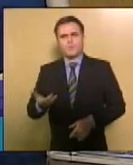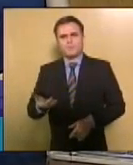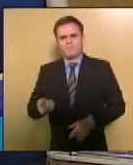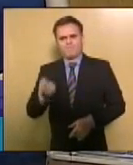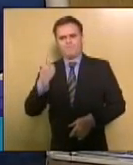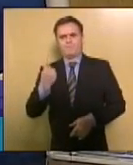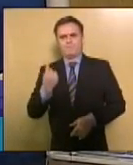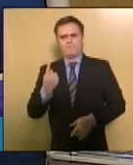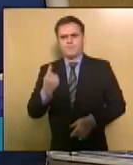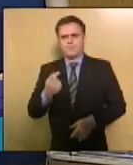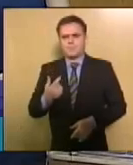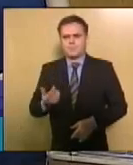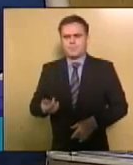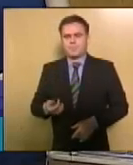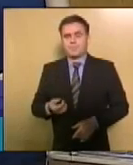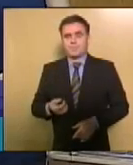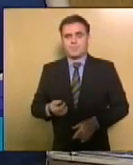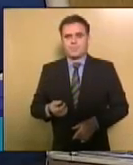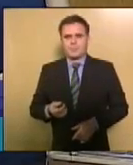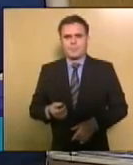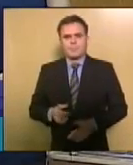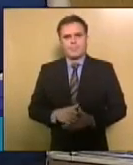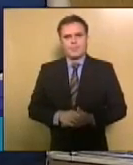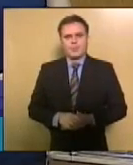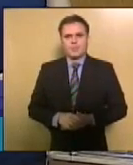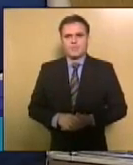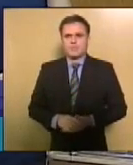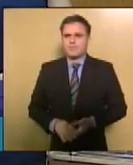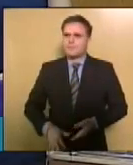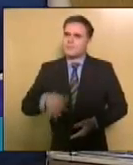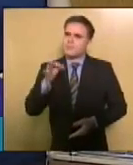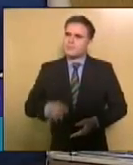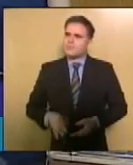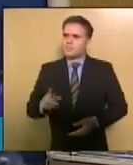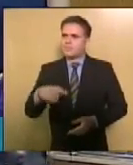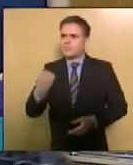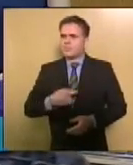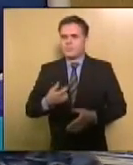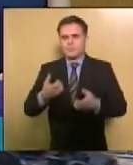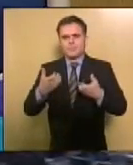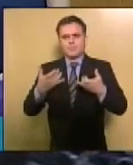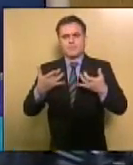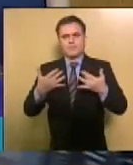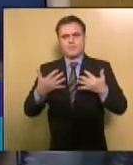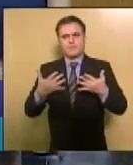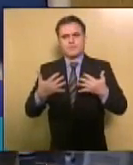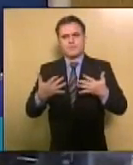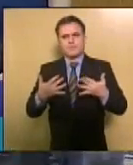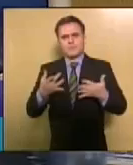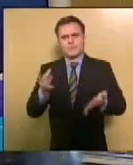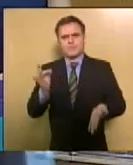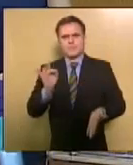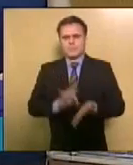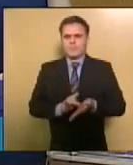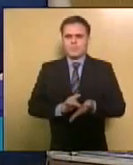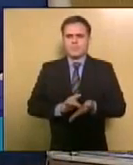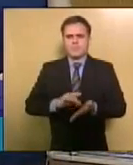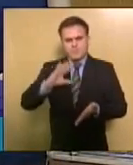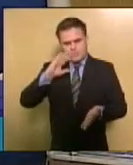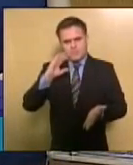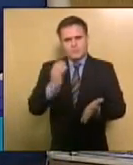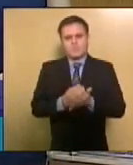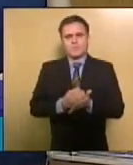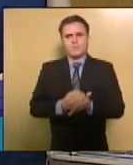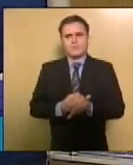então Eh é exatamente isso que nós falávamos né a consolidação dessa crise civilizatória